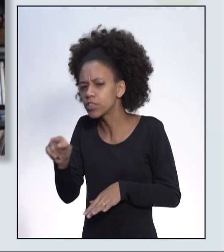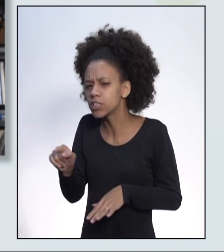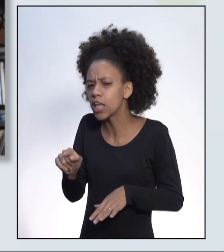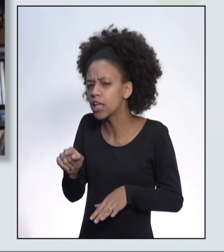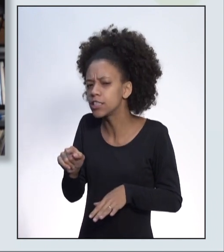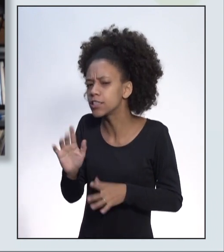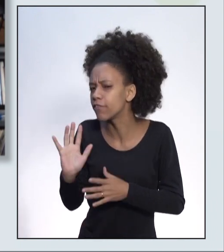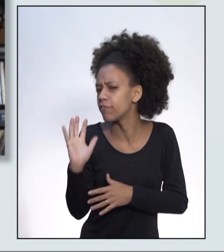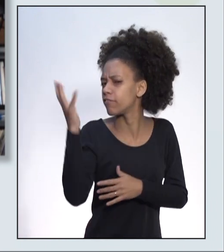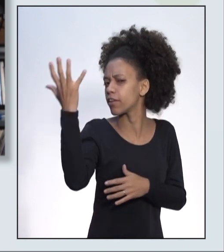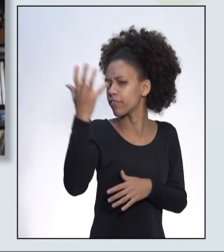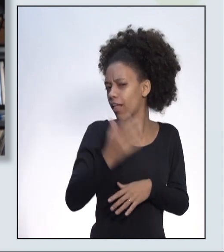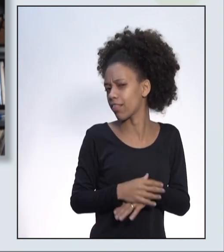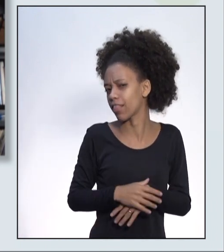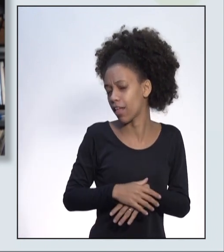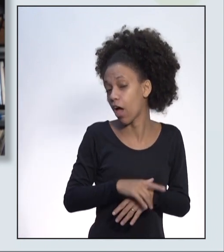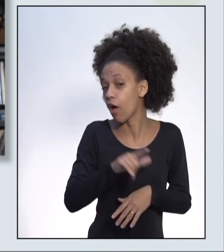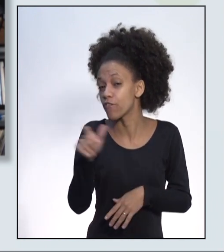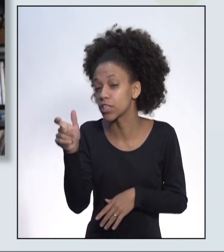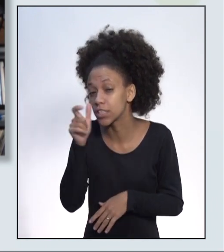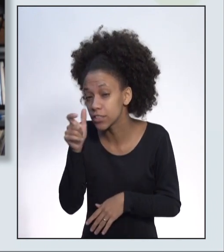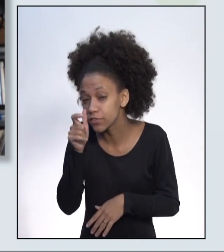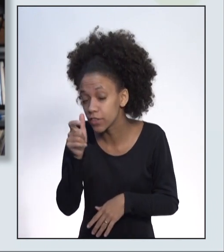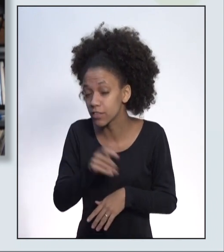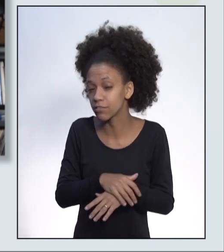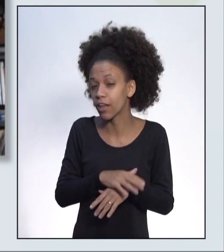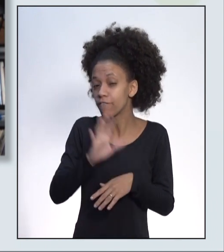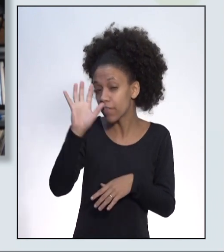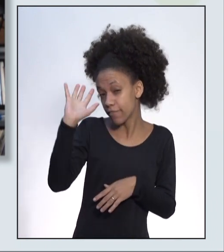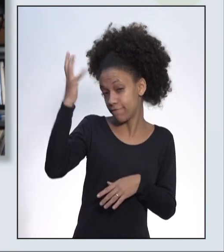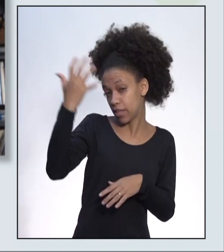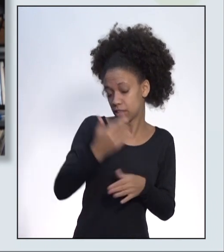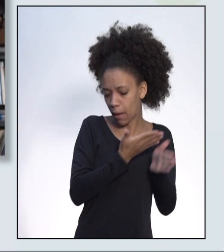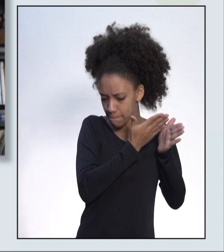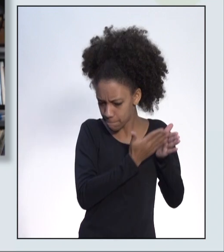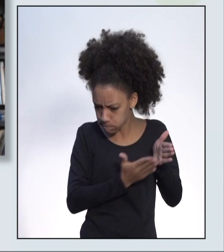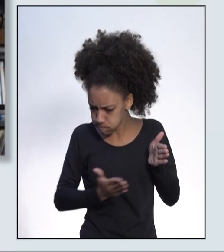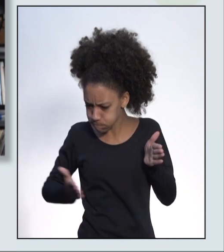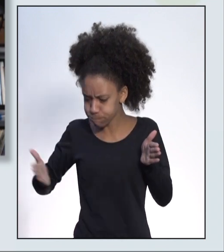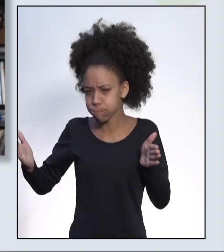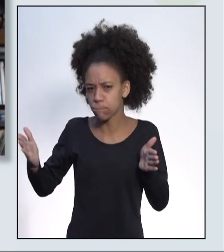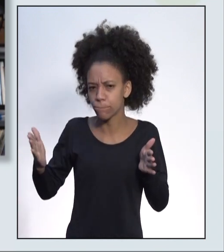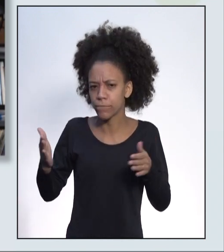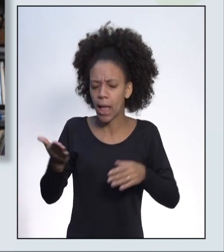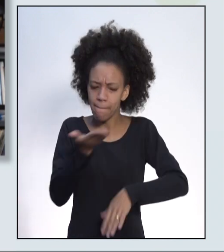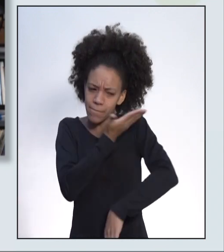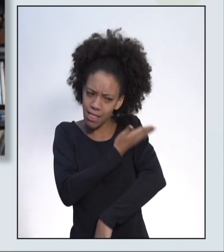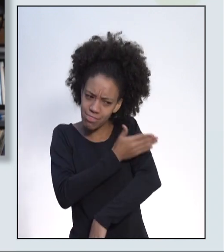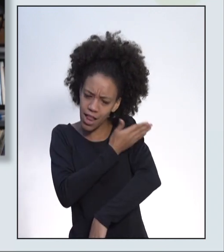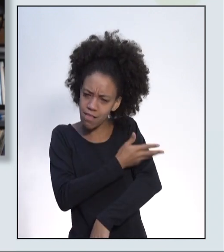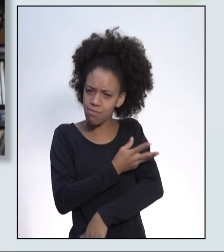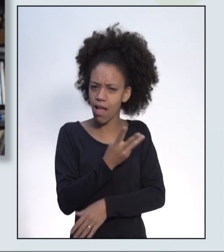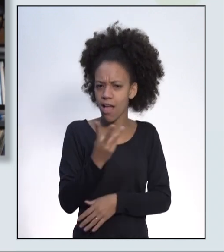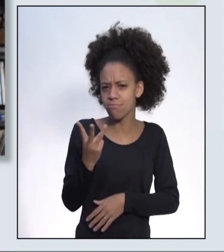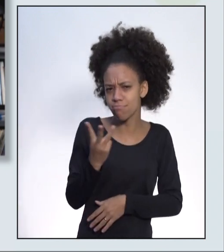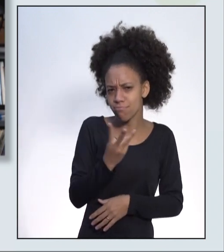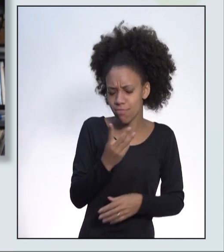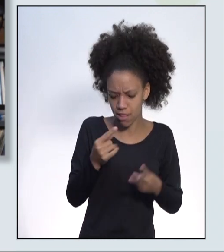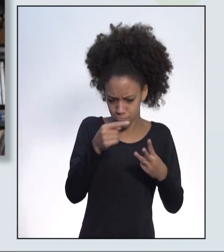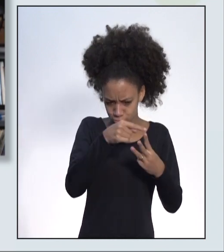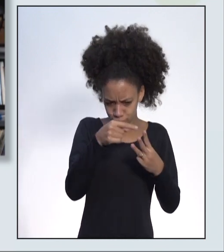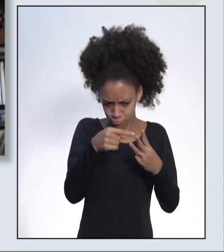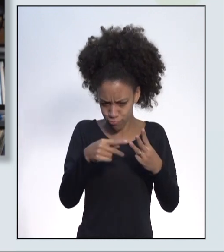que você aí, hein, tá vendo a gente, vai inventar durante essa semana para exercitar esses 3 superpoderes